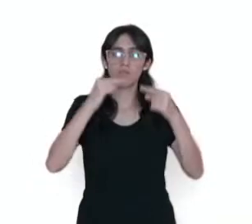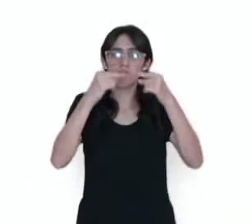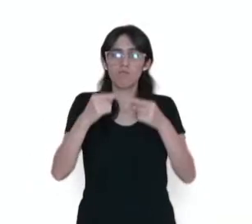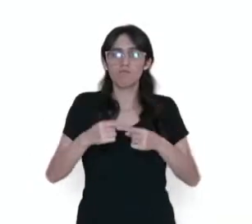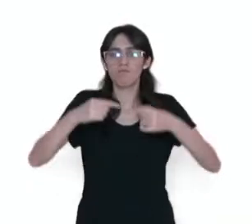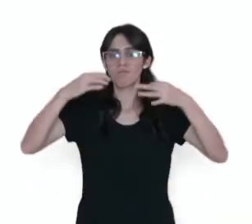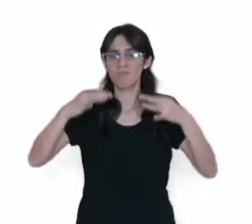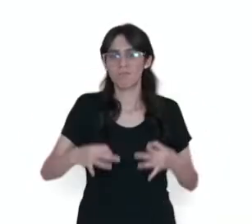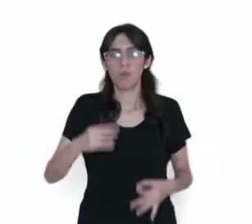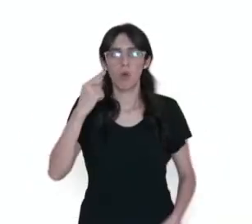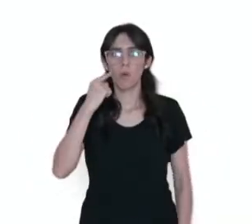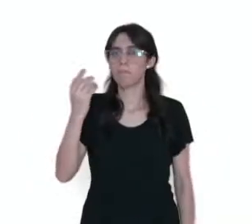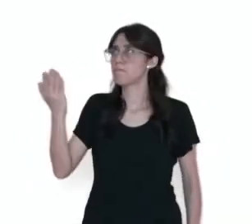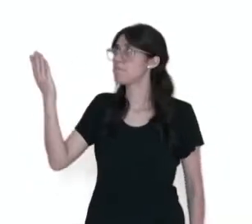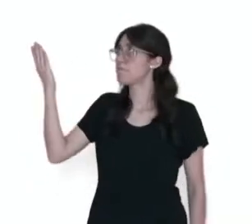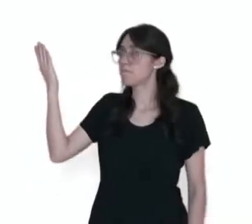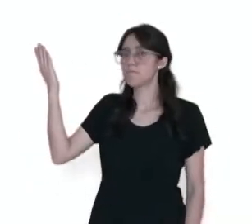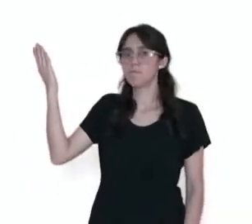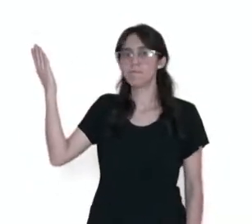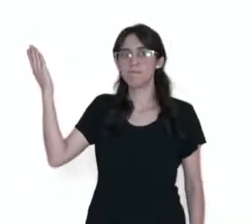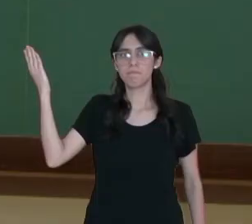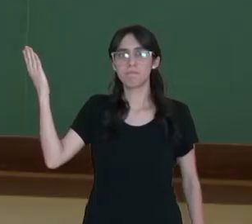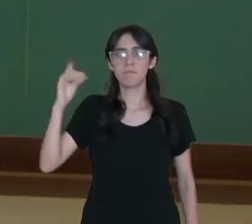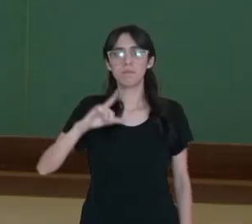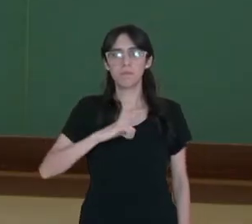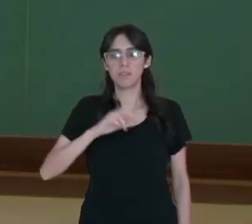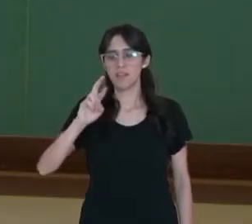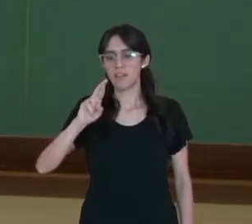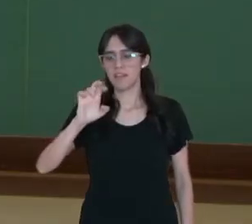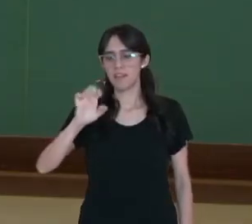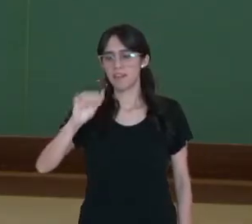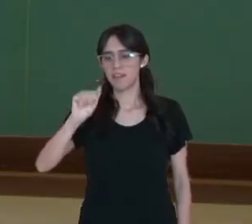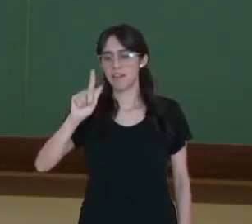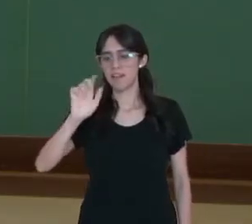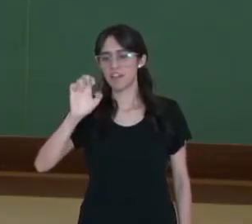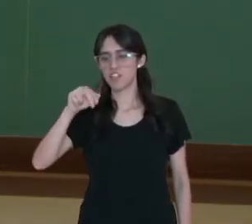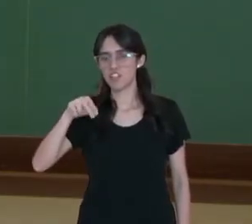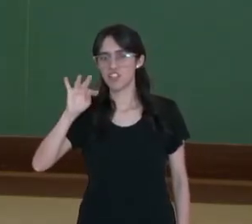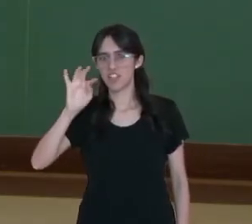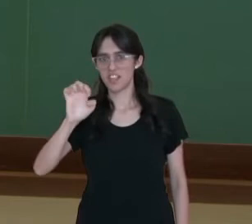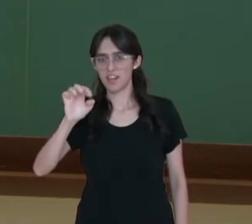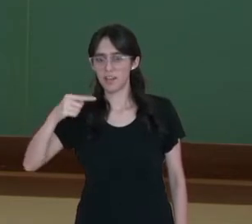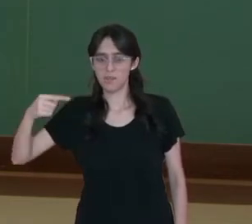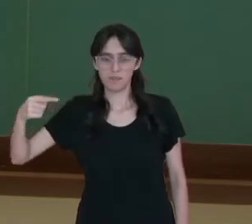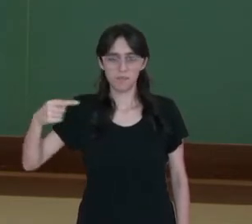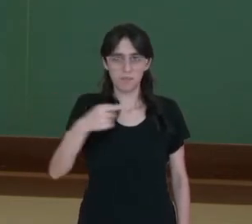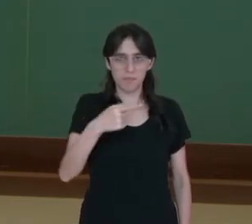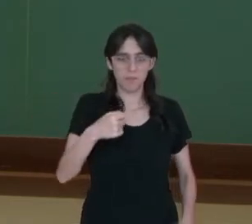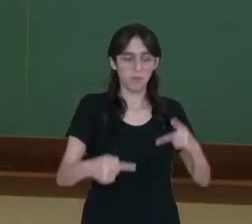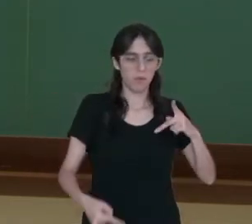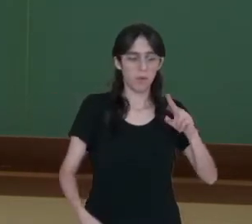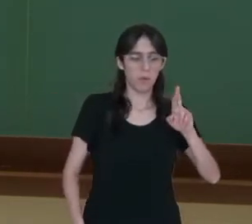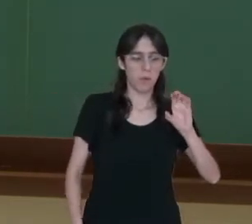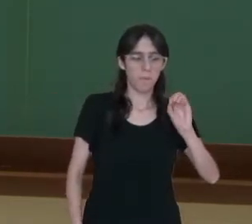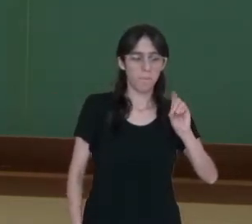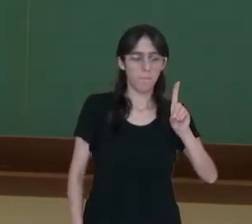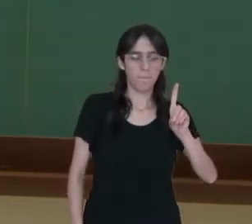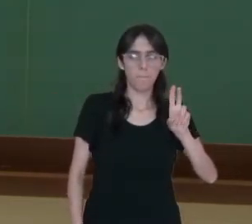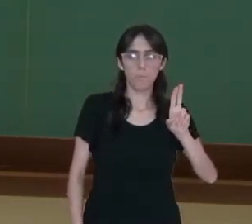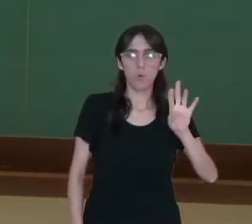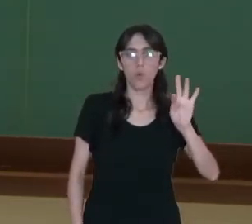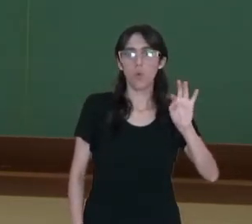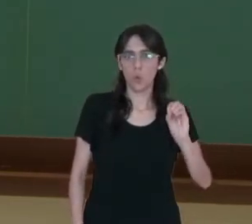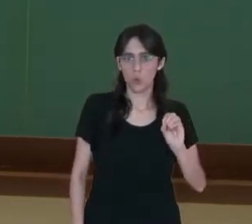Então, a gente tem reagente, seta, produto. E a seta significa formando, então você pode ler, reagente